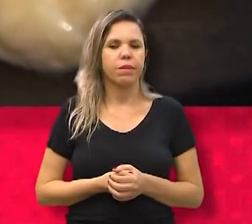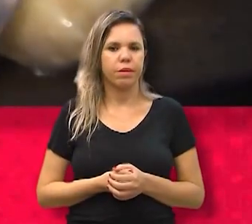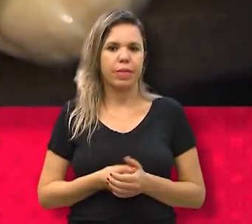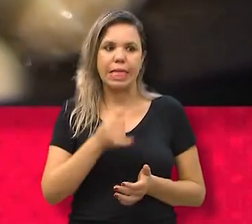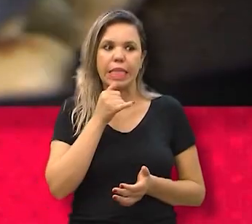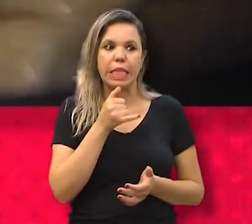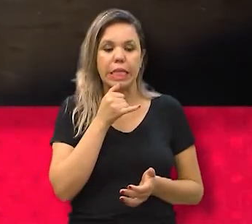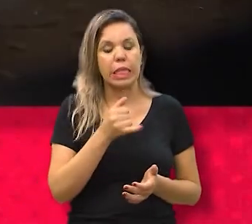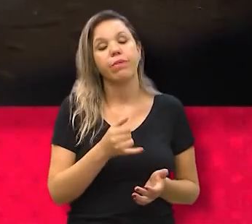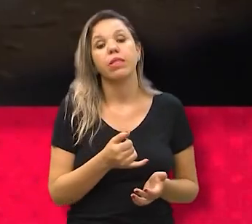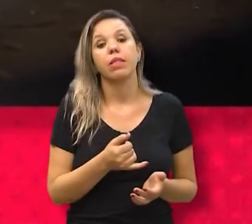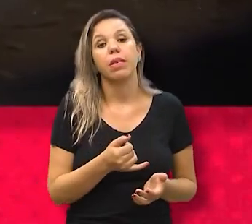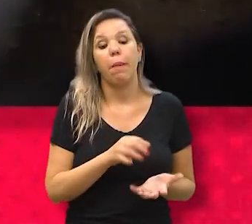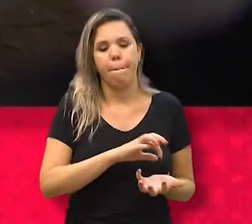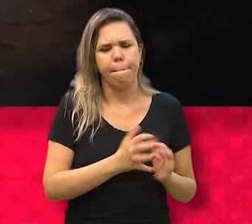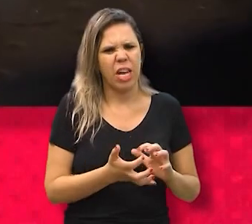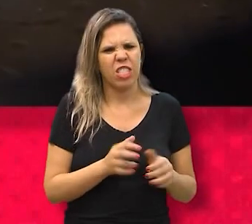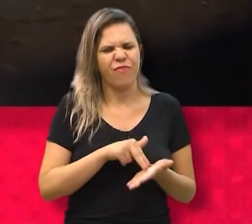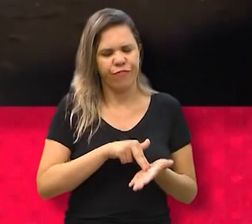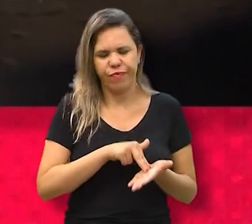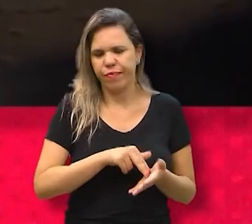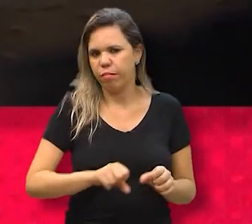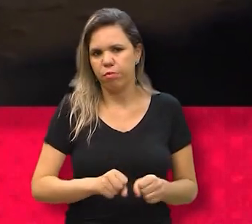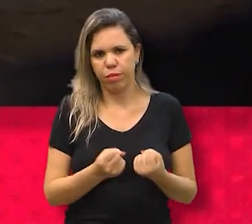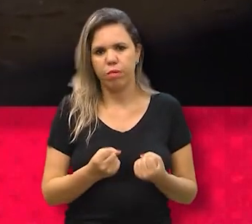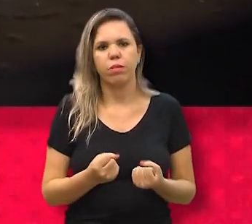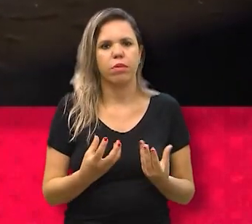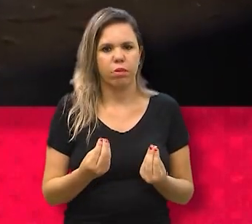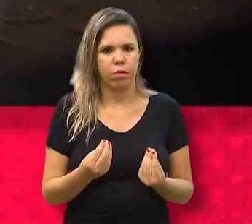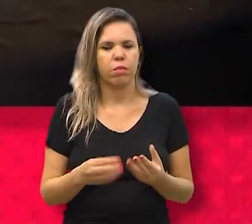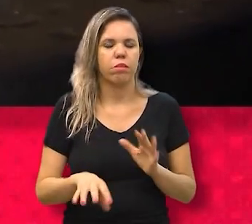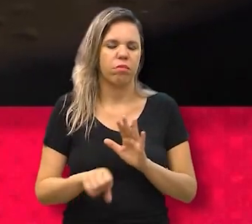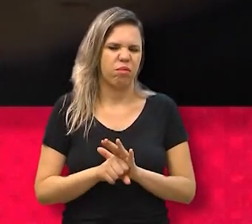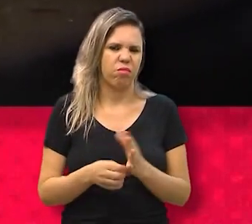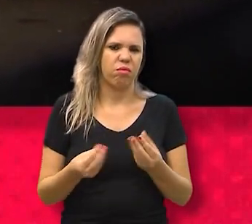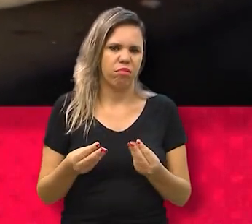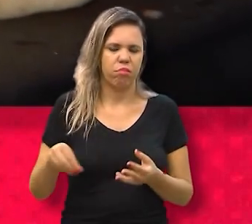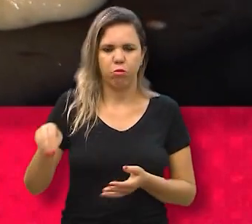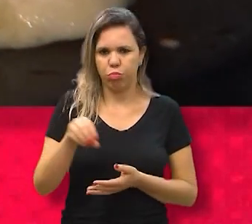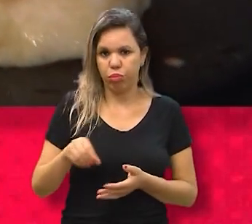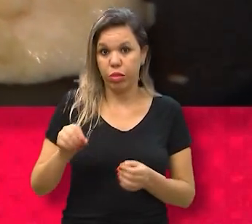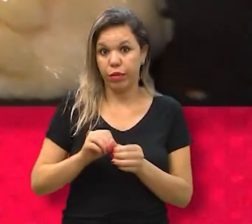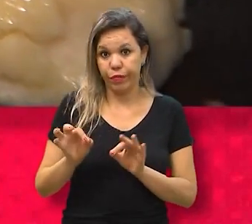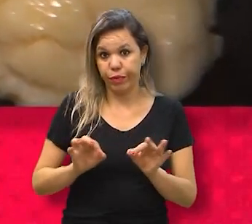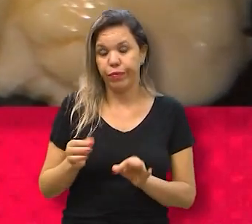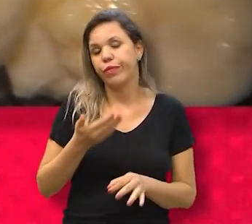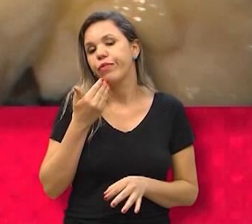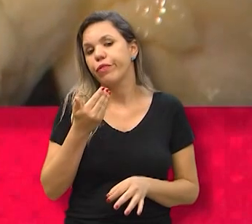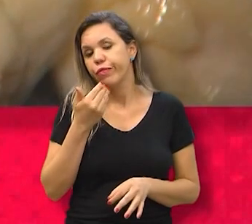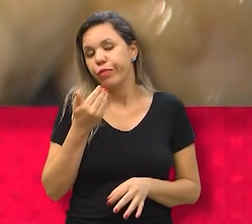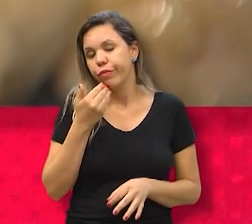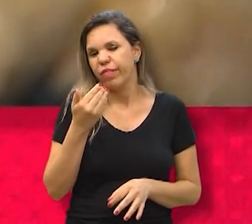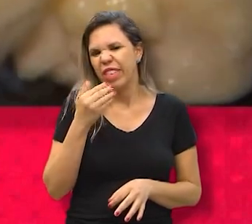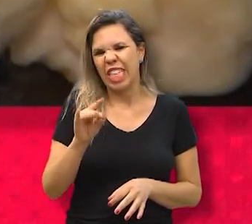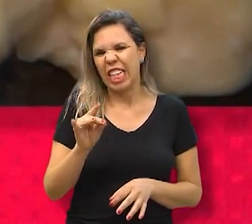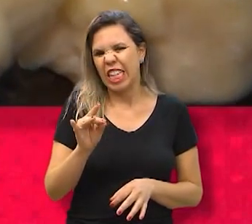Então, aquela massa bem firme, que não quebra, que é um nhoque mais duro, ali está carregada na farinha de trigo. Para quem está fazendo é mais fácil,